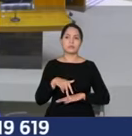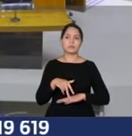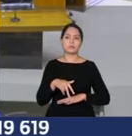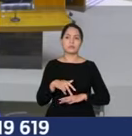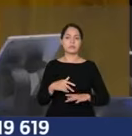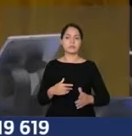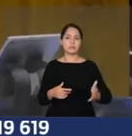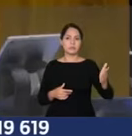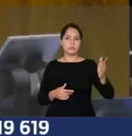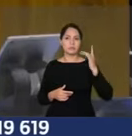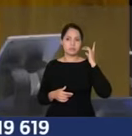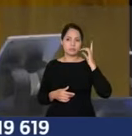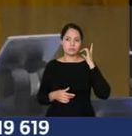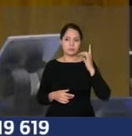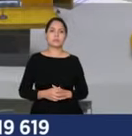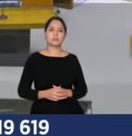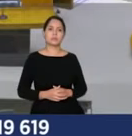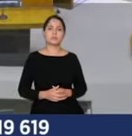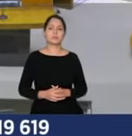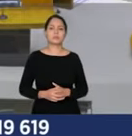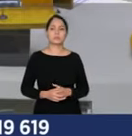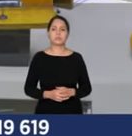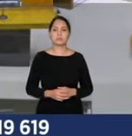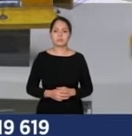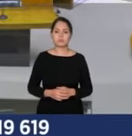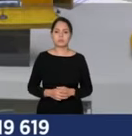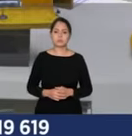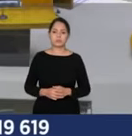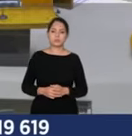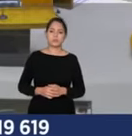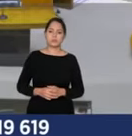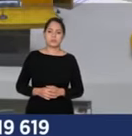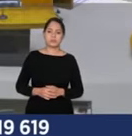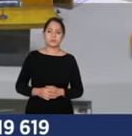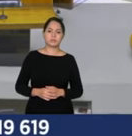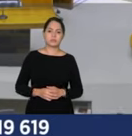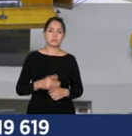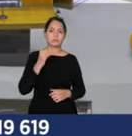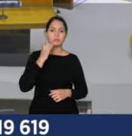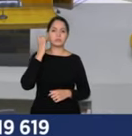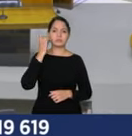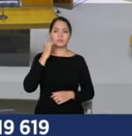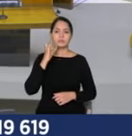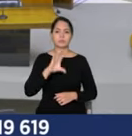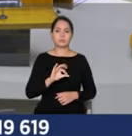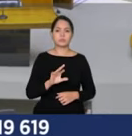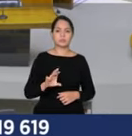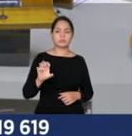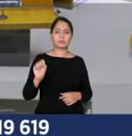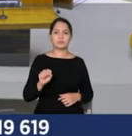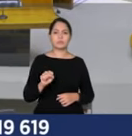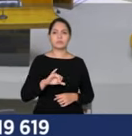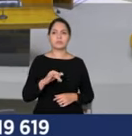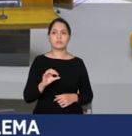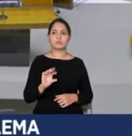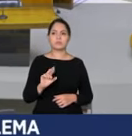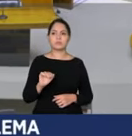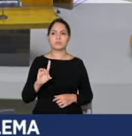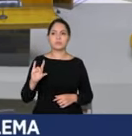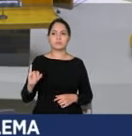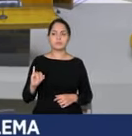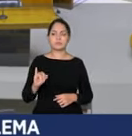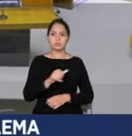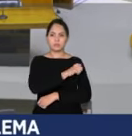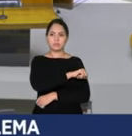deputado agora, Carlos Jordi. Deputado Carlos Jordi, do Rio de Janeiro, o próximo orador a participar dessa fase de breves